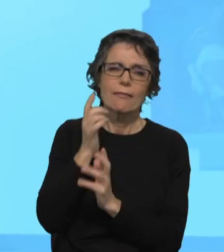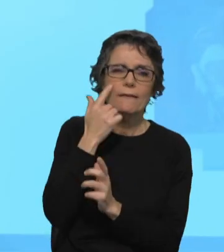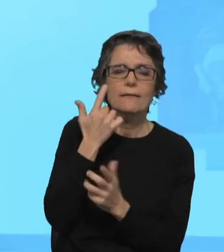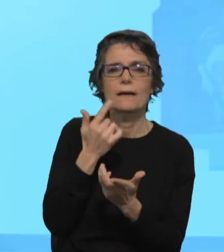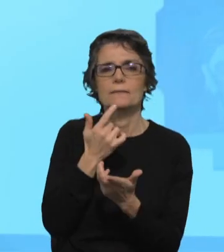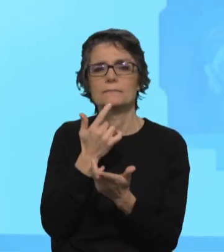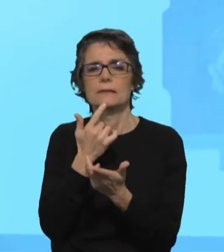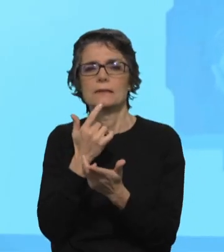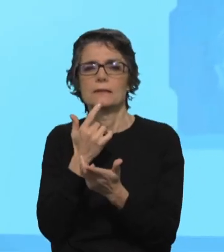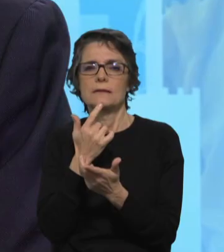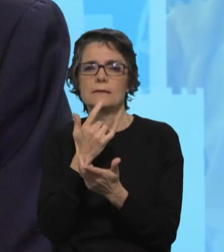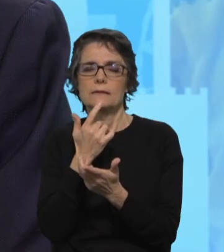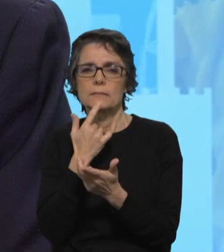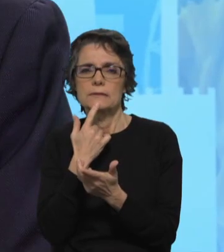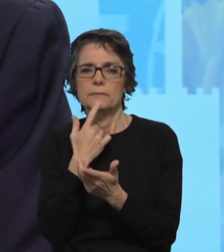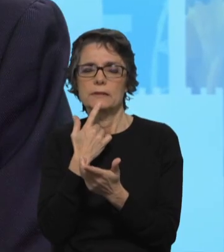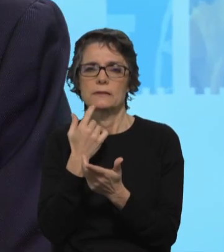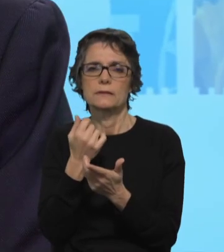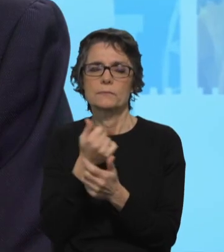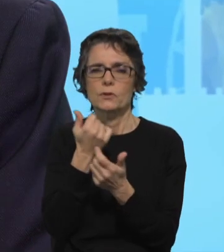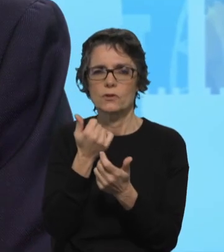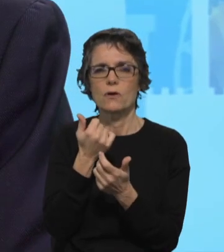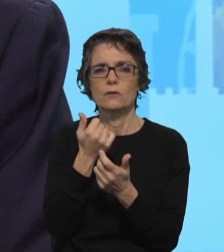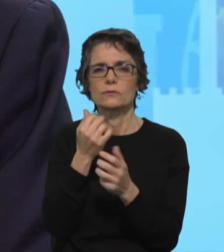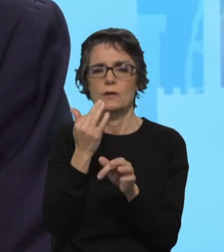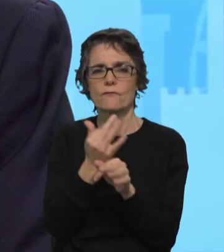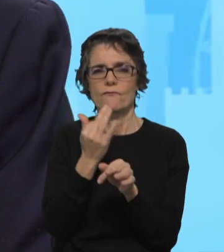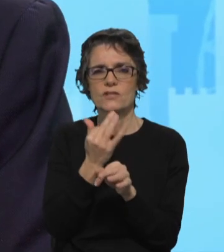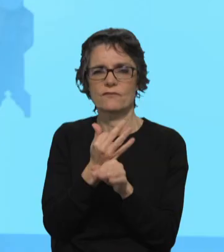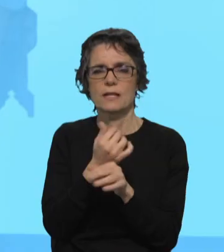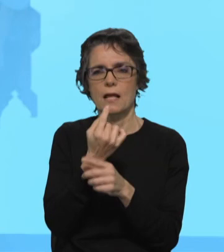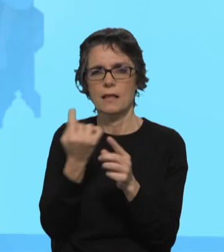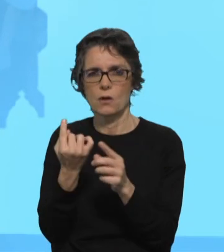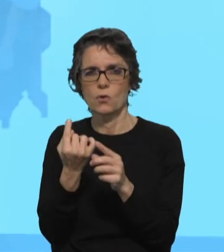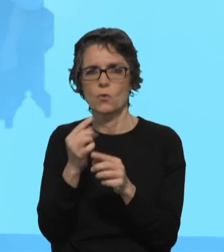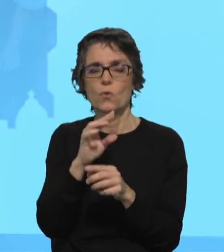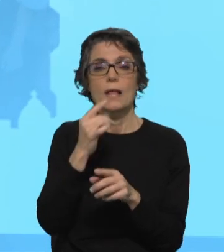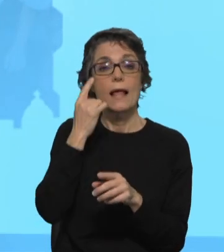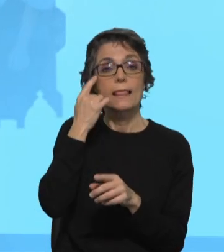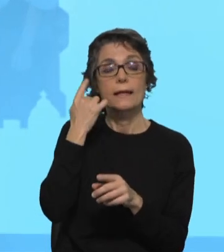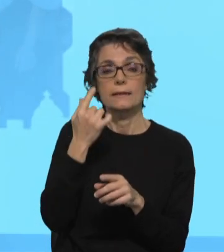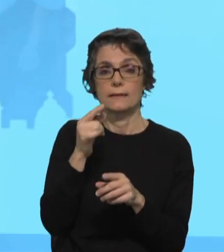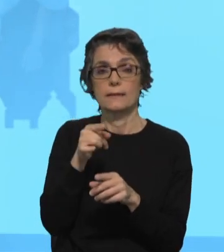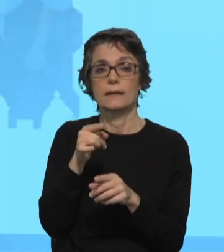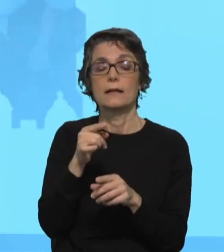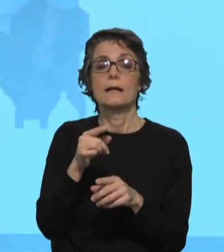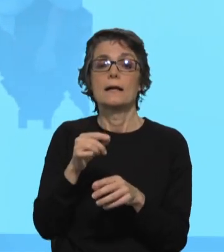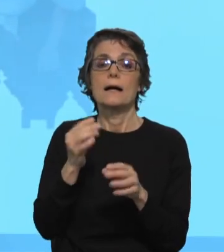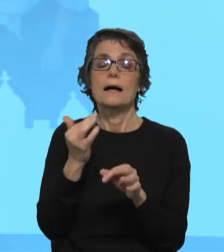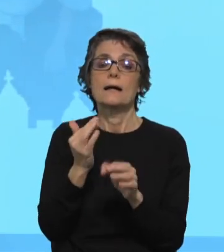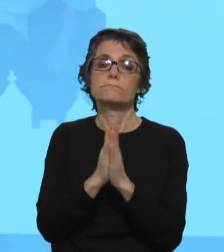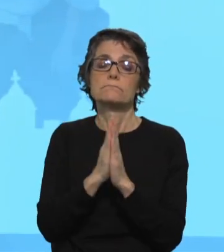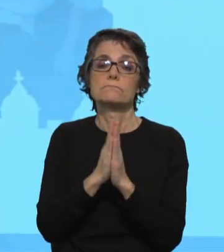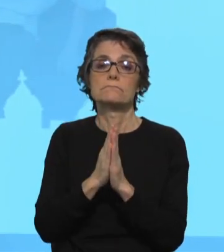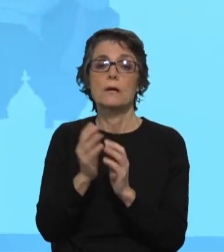que brevemente, aquilo que são o centro de algumas celebrações, nomeadamente na Quinta-feira Santa, com a celebração do lava-pés, onde